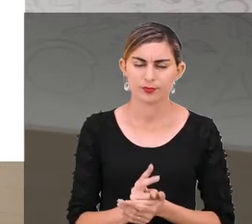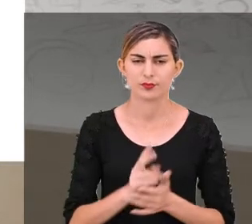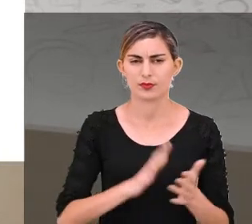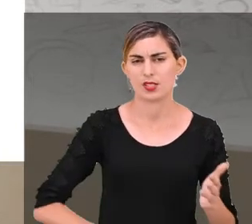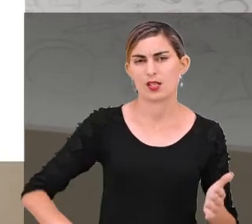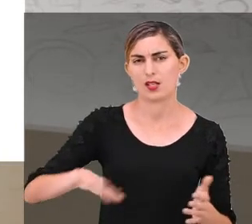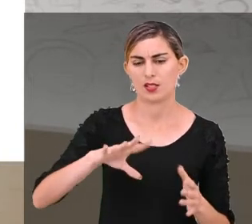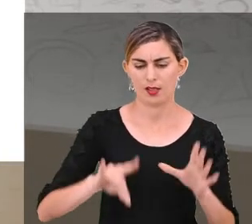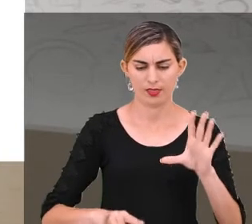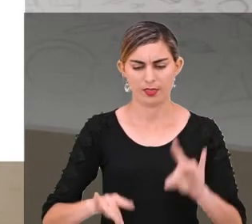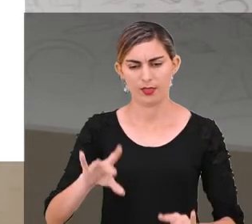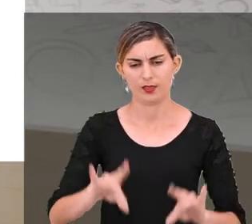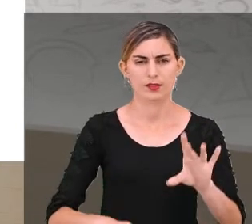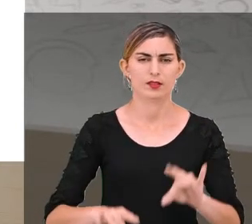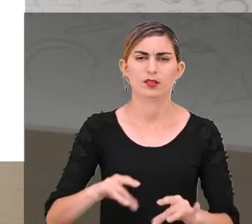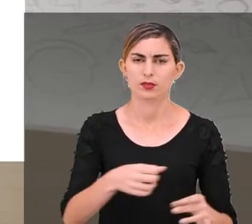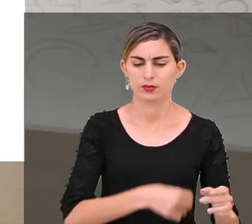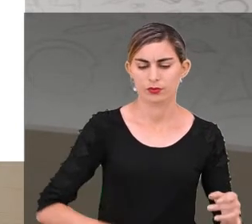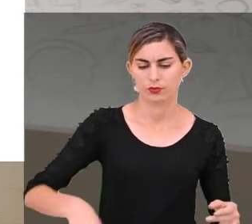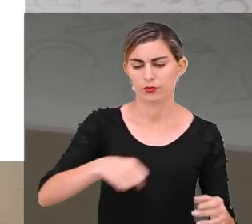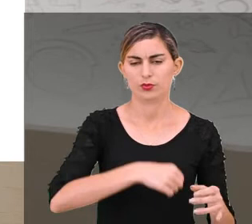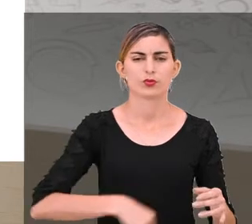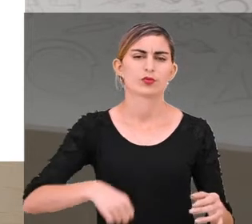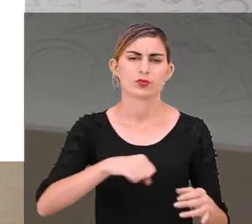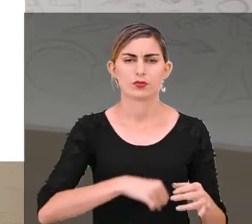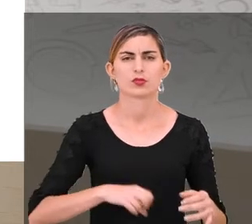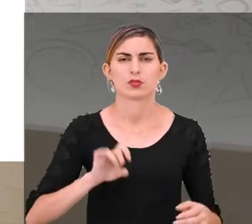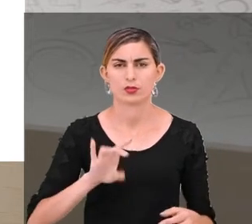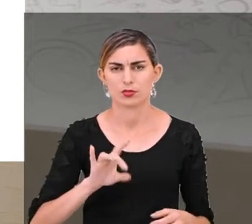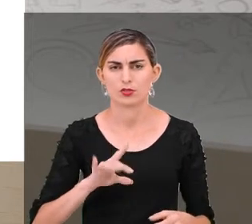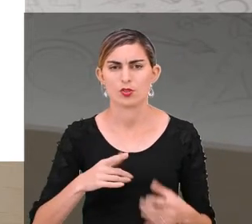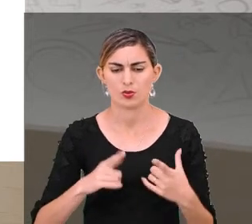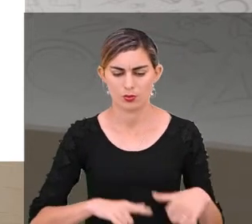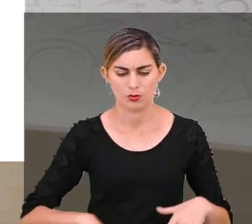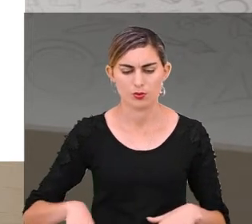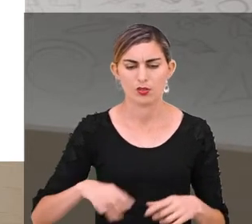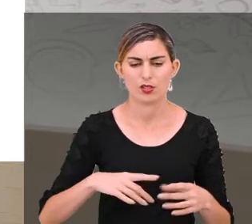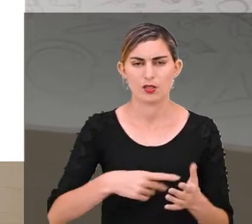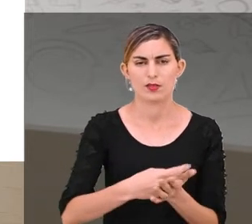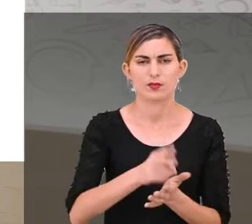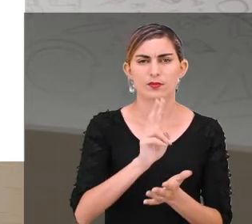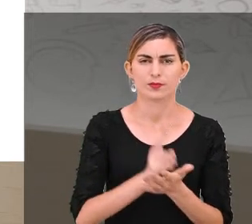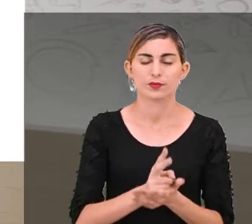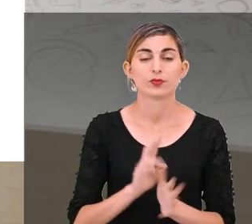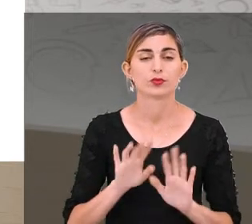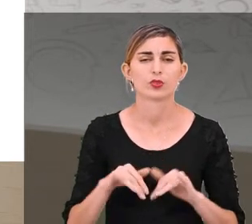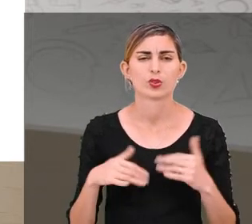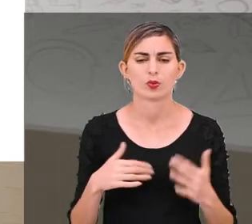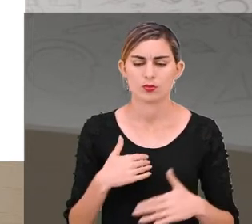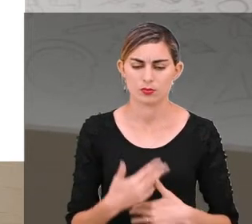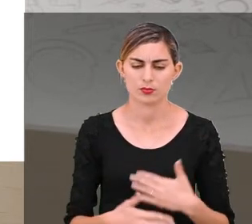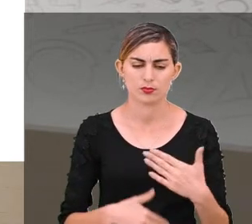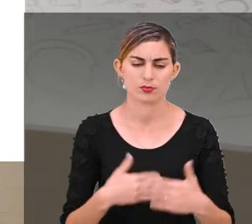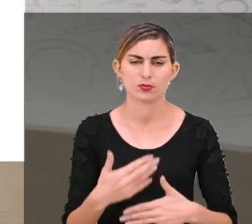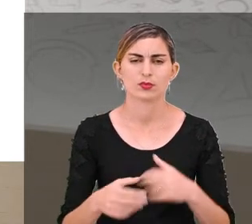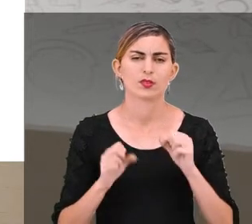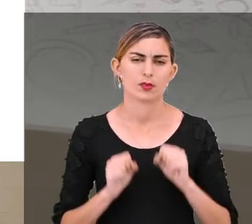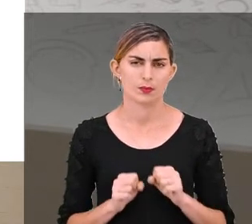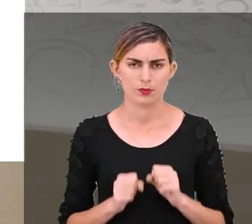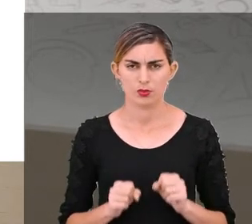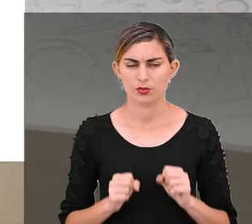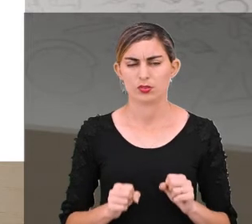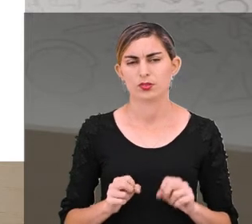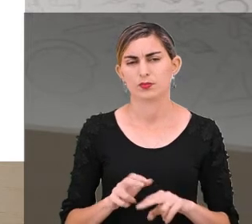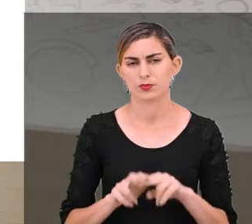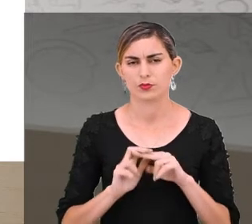escorregadio em áreas molhadas, porque cozinha por si só é uma área molhada. Quais as consequências que